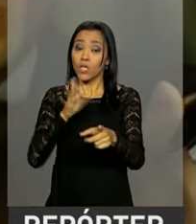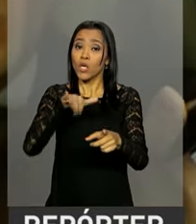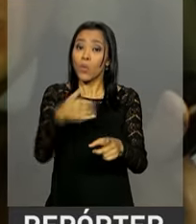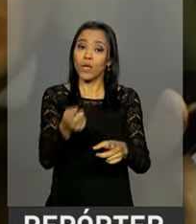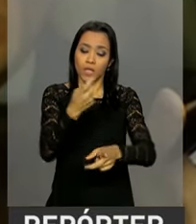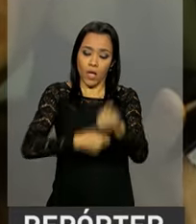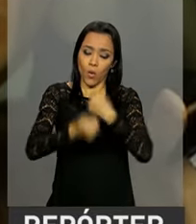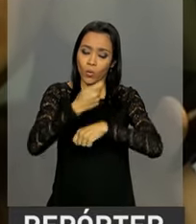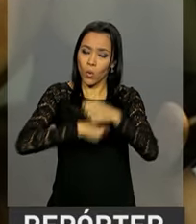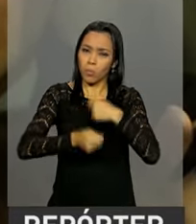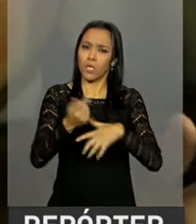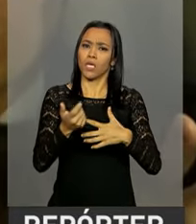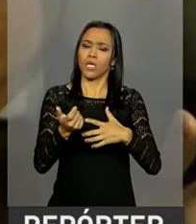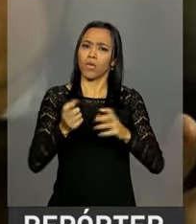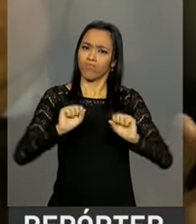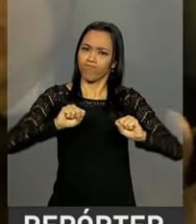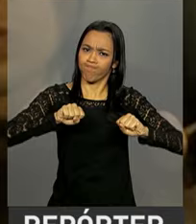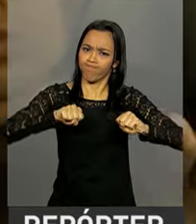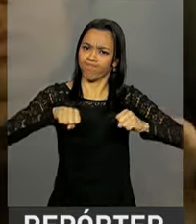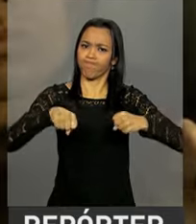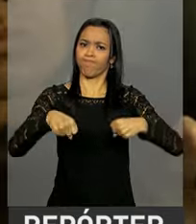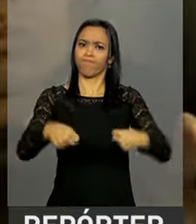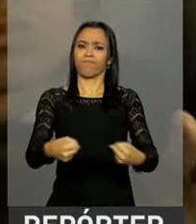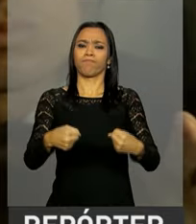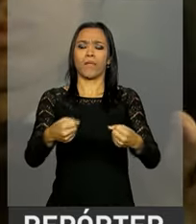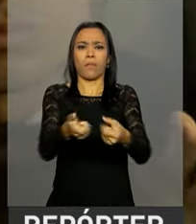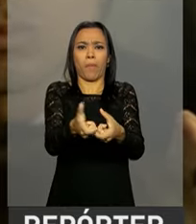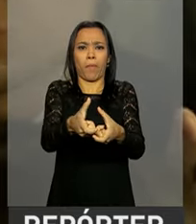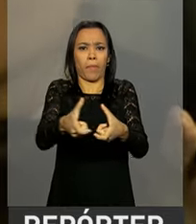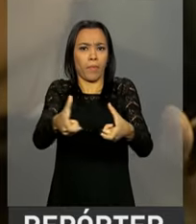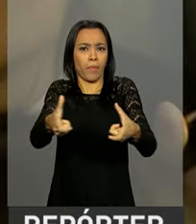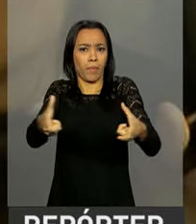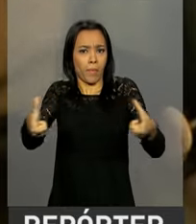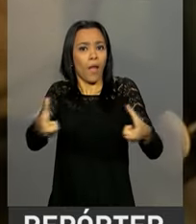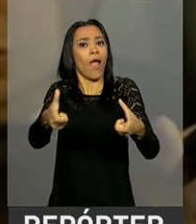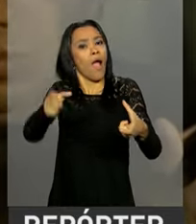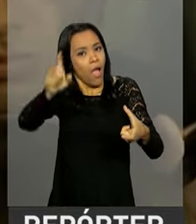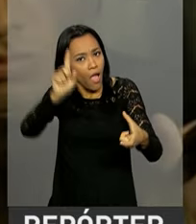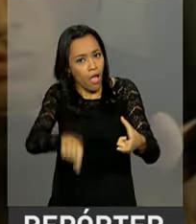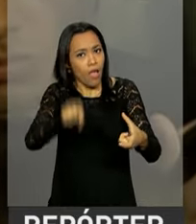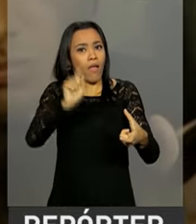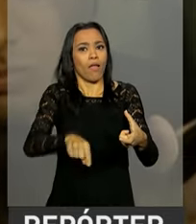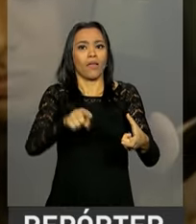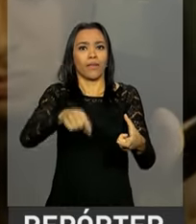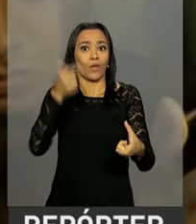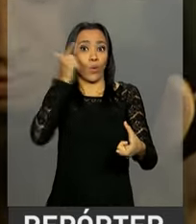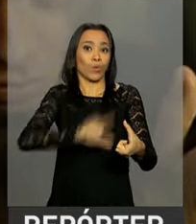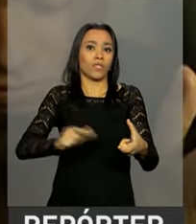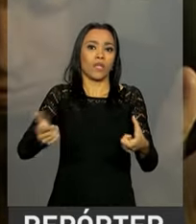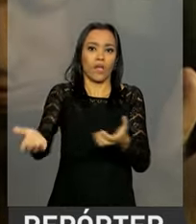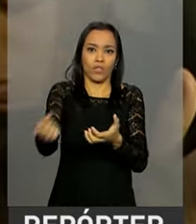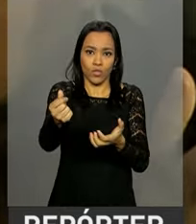retomar, comece, volte a se estabilizar e crescer, aí sim é o momento em que a arrecadação